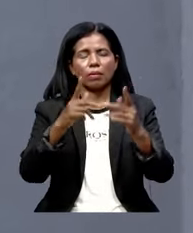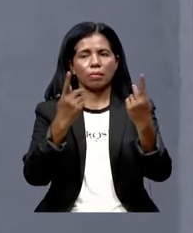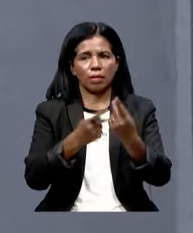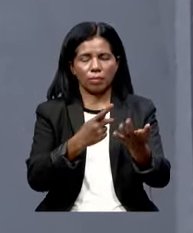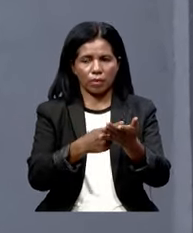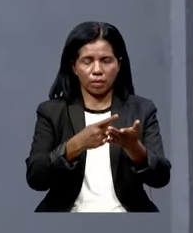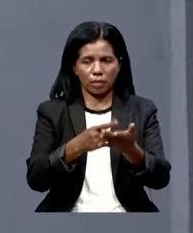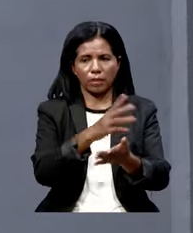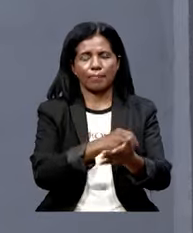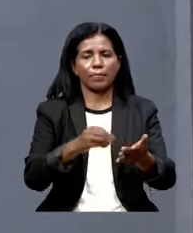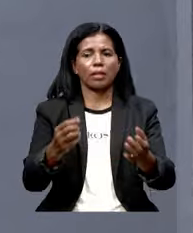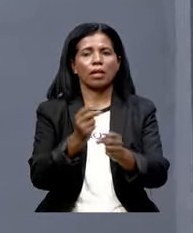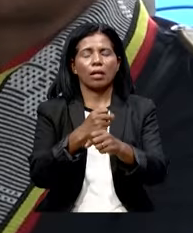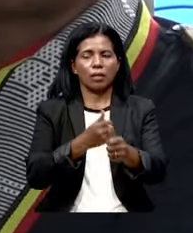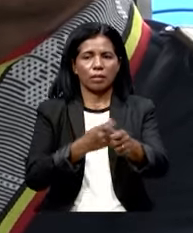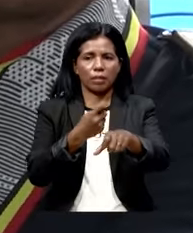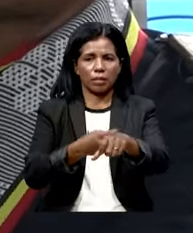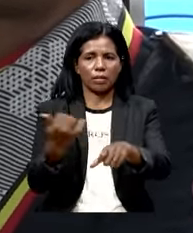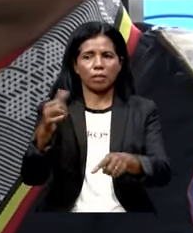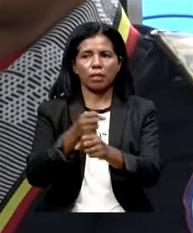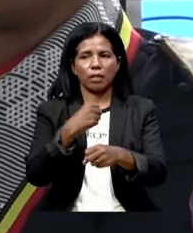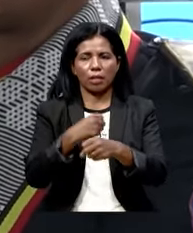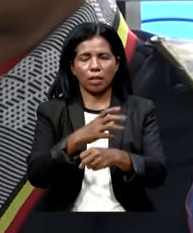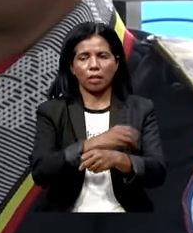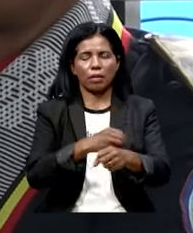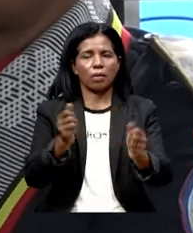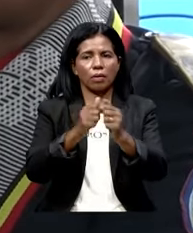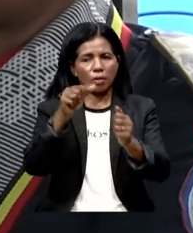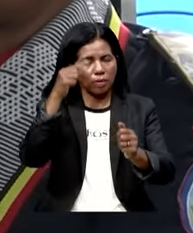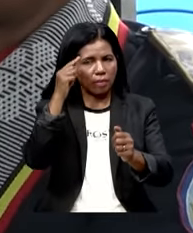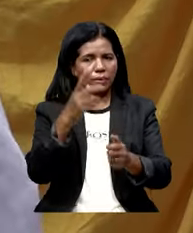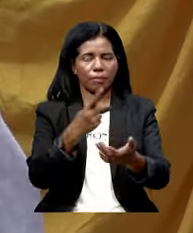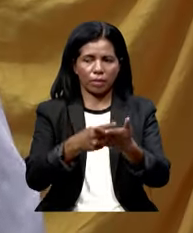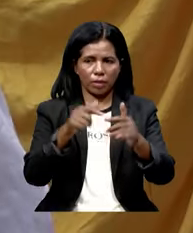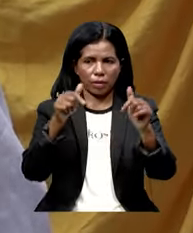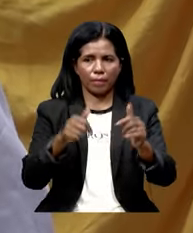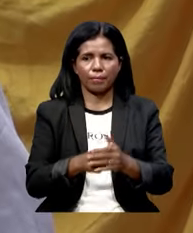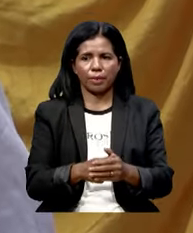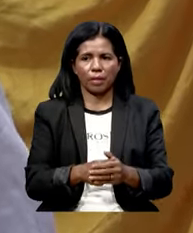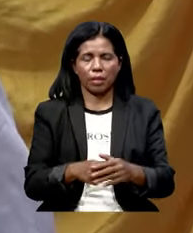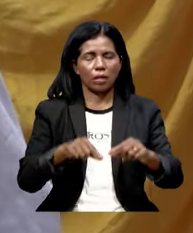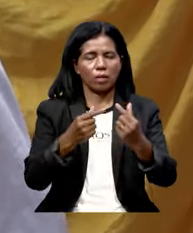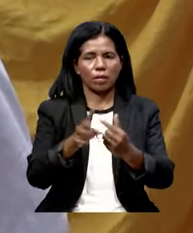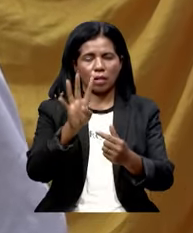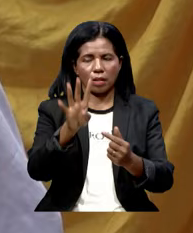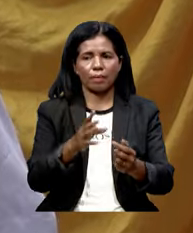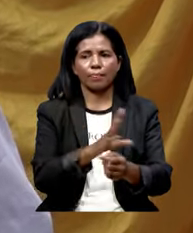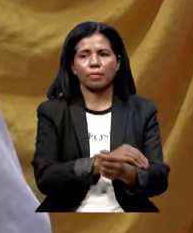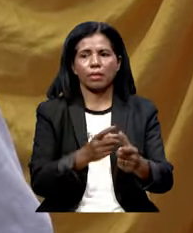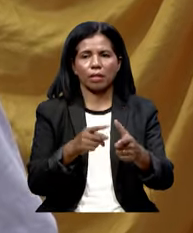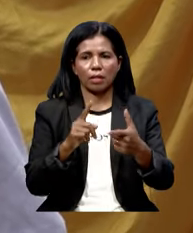de habilitação moro, né, remata ter tempo, né, besira ralo contrato ao governo. O projeto ira nene, nini a pacote hat. Pacote nema